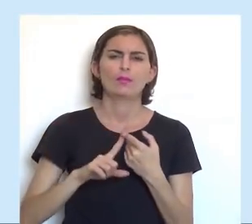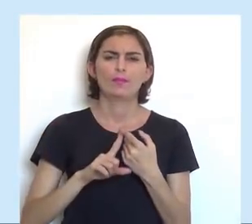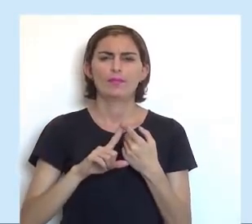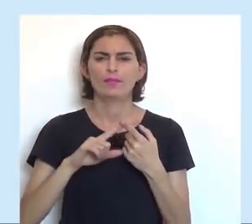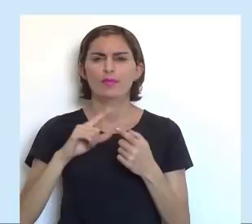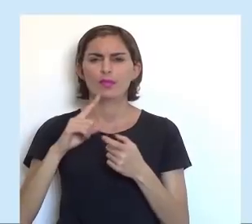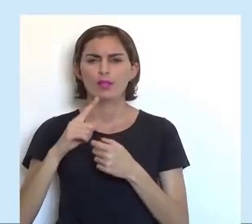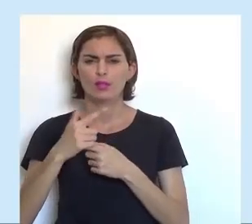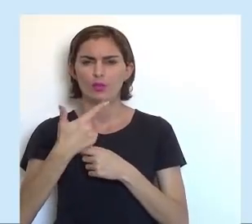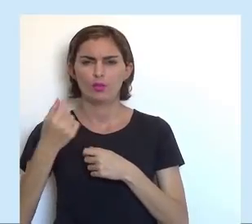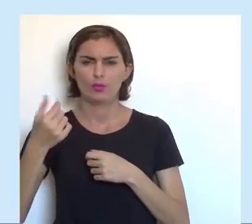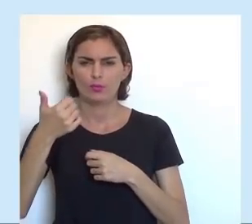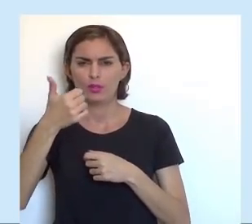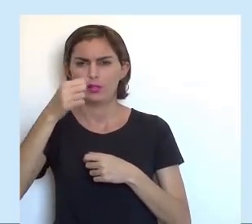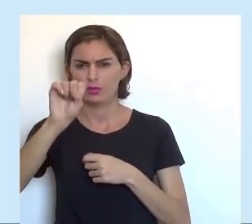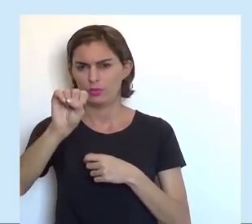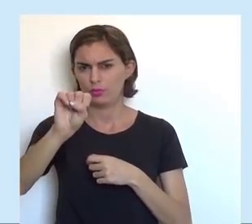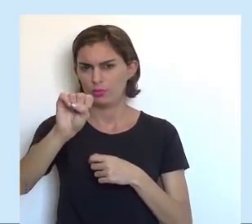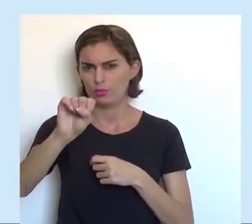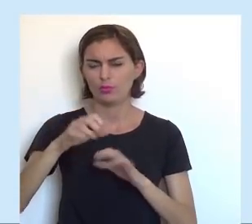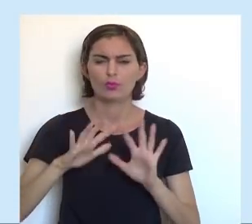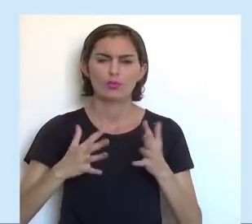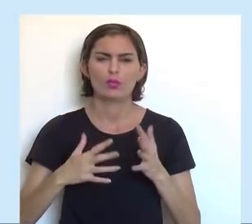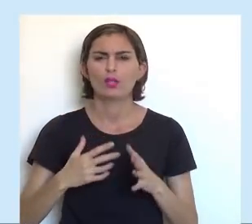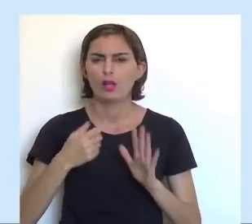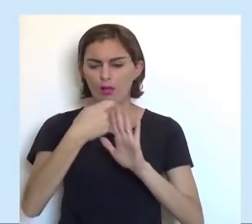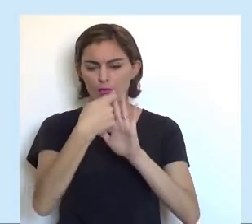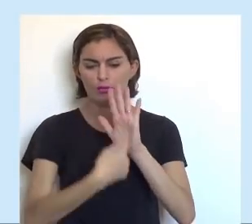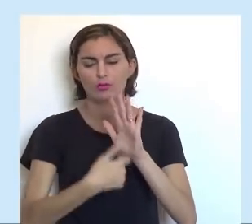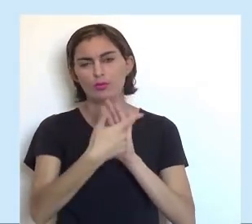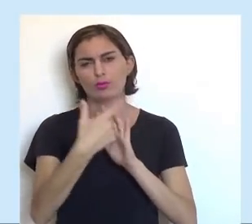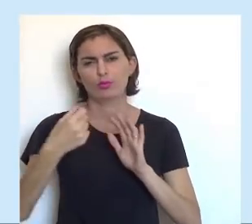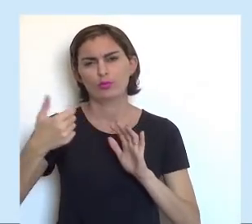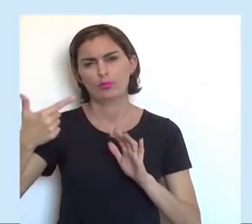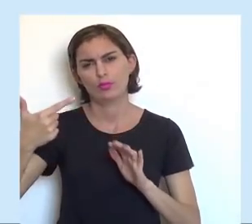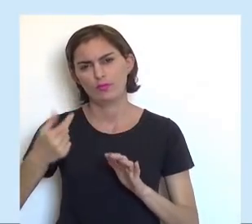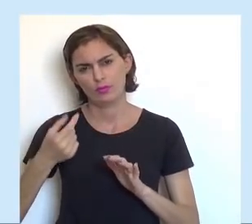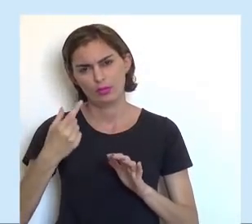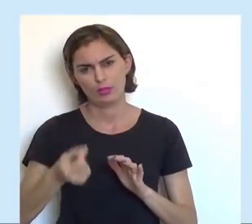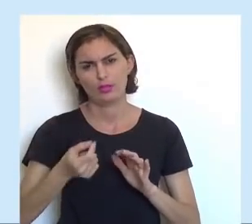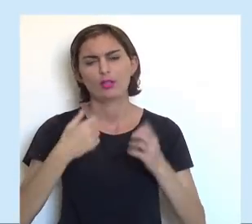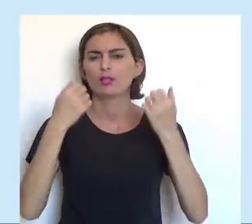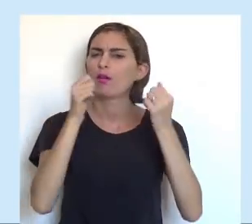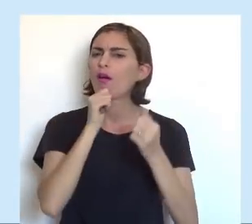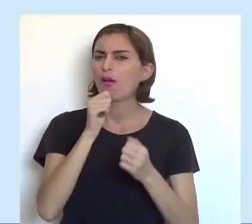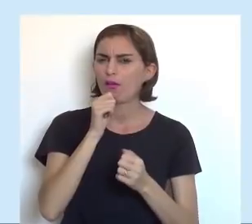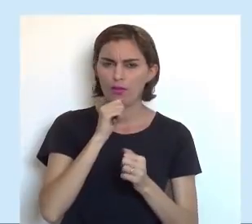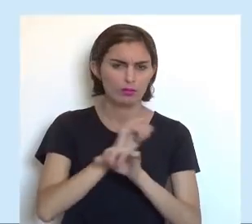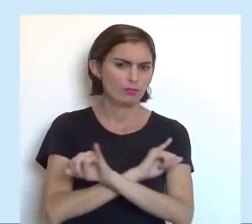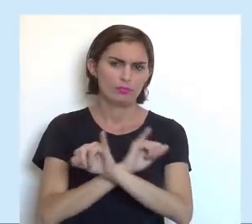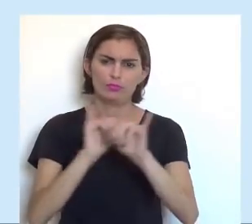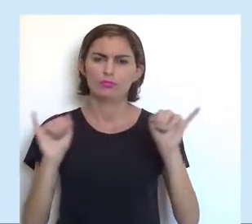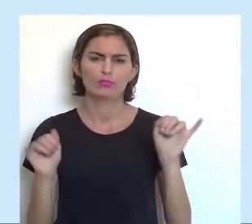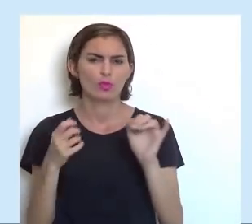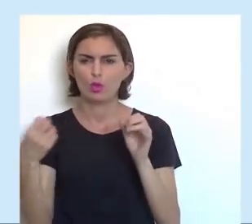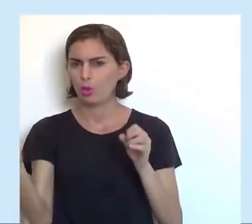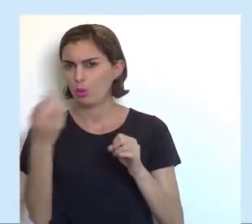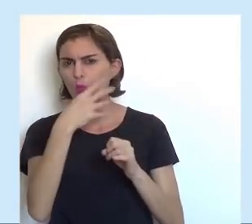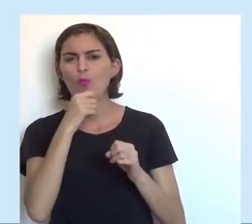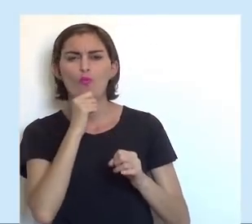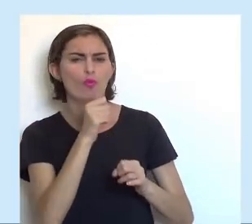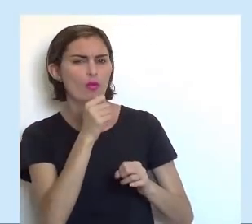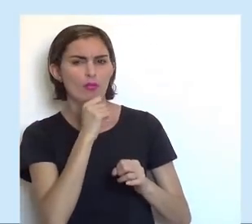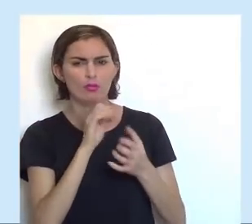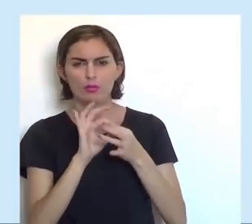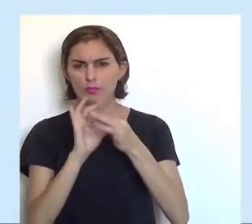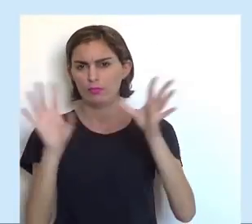2018. O relatório de 2020, com ano base em 2019, ainda não foi